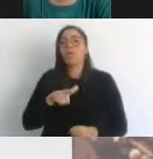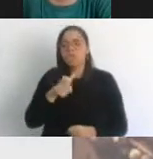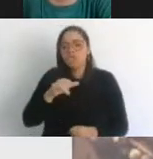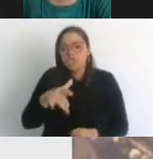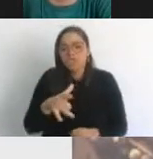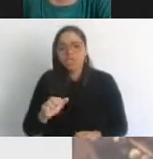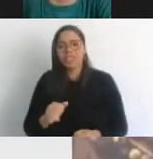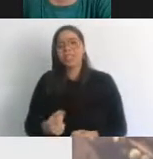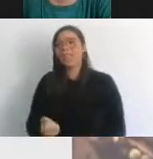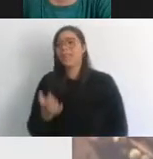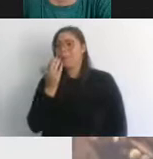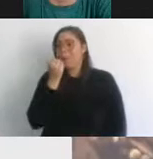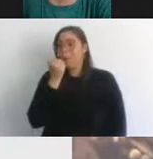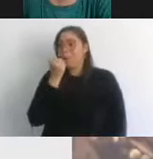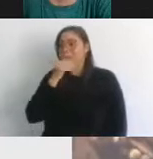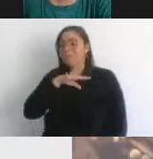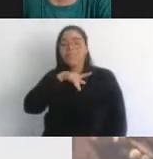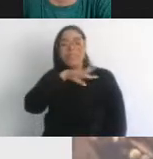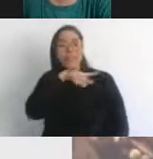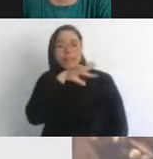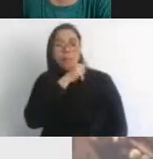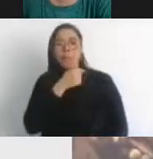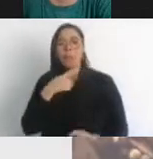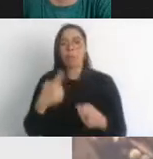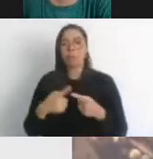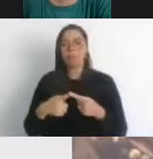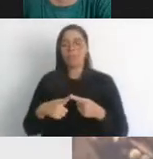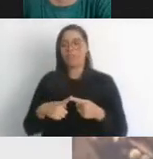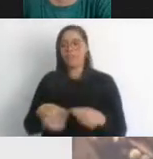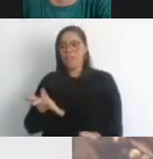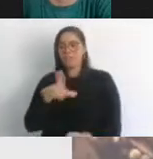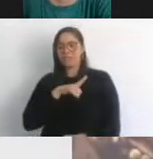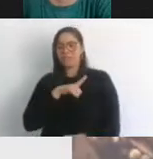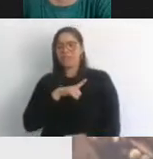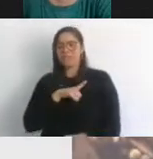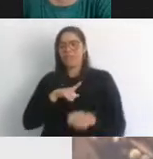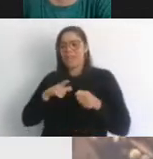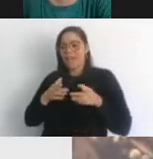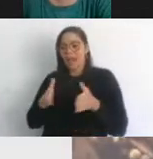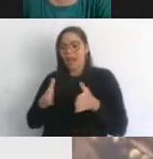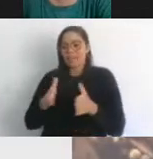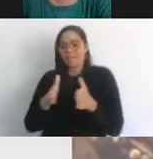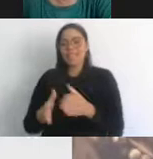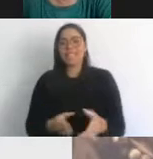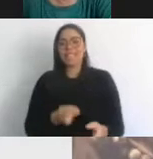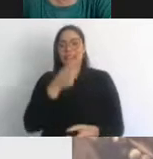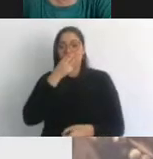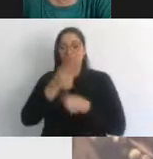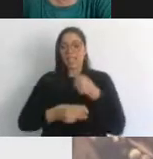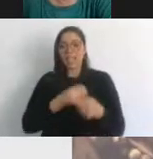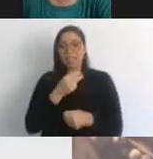que eram escassas justamente para que houvesse o período de atravessar três meses de em